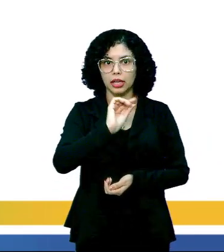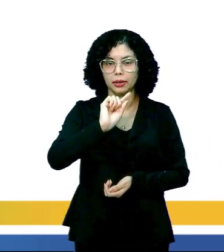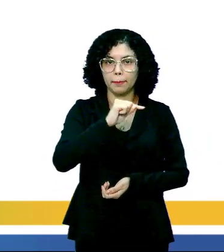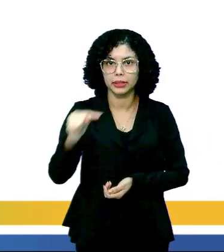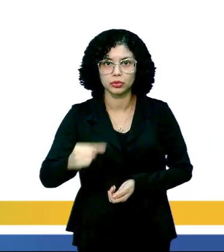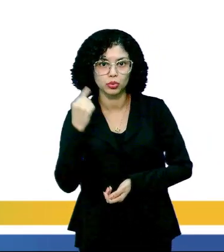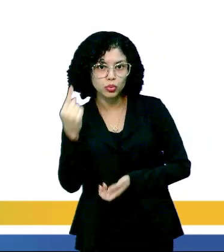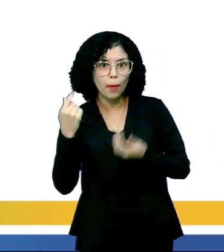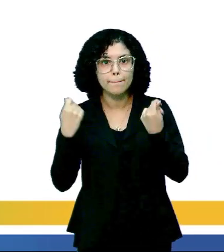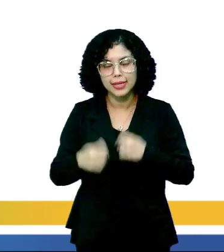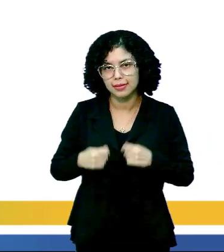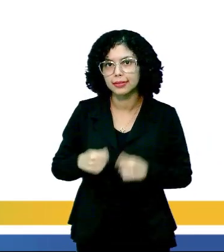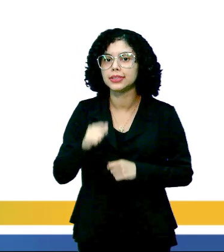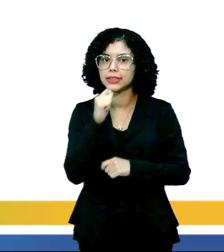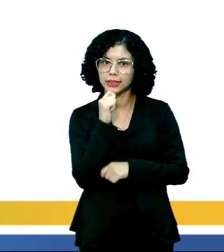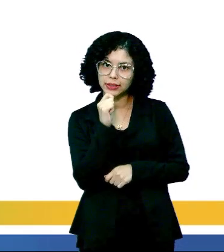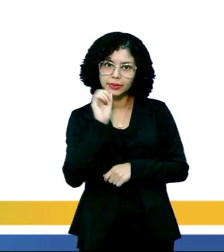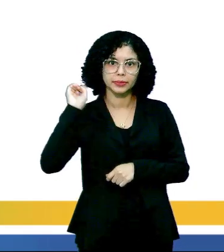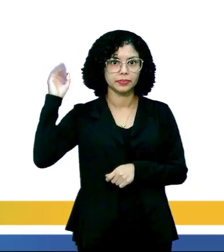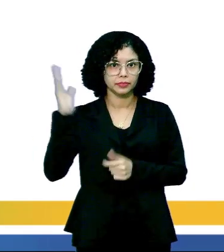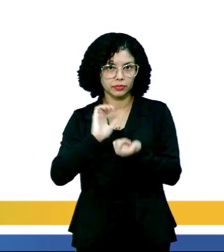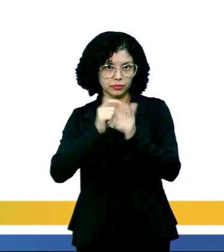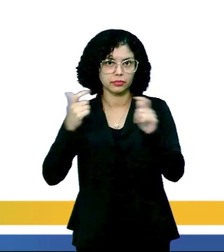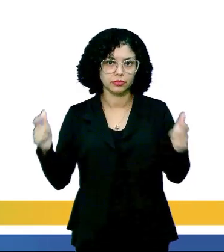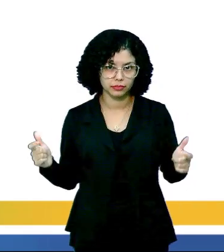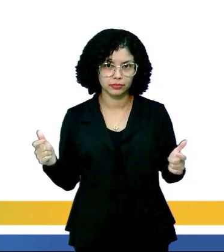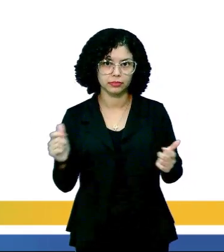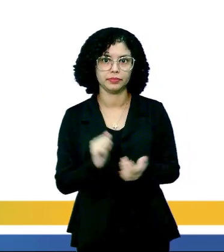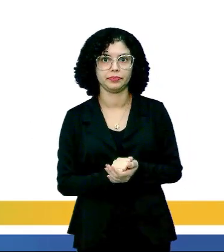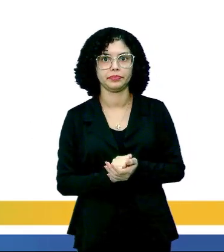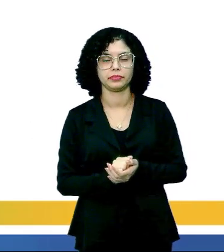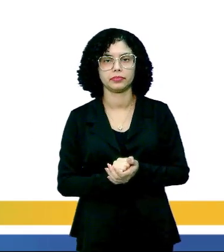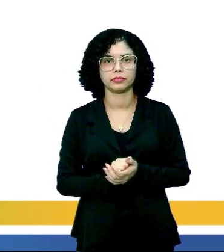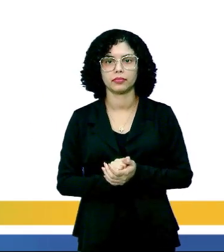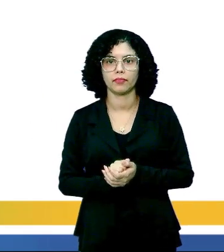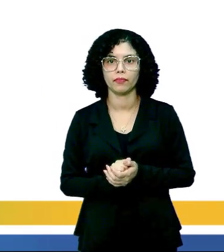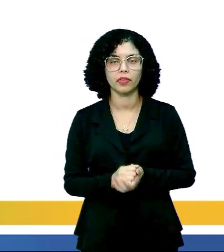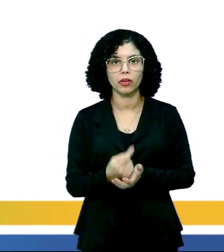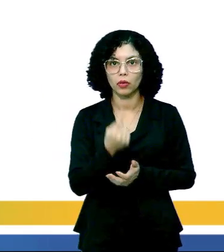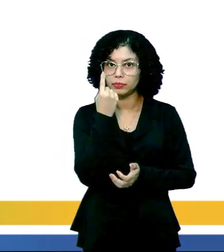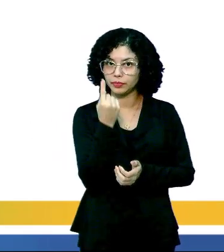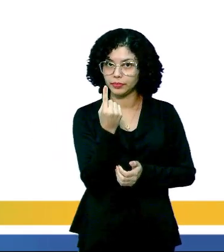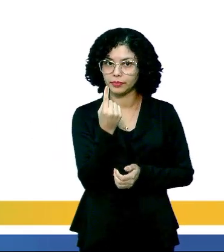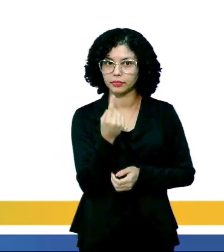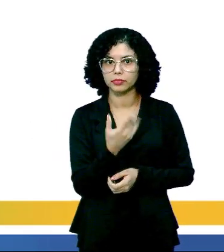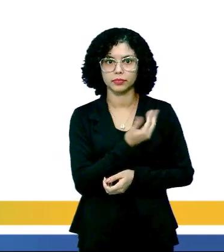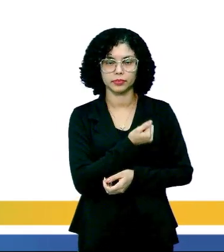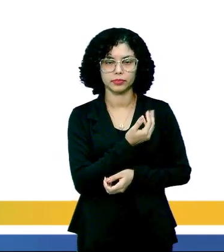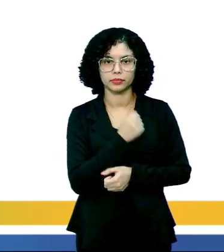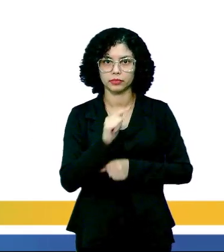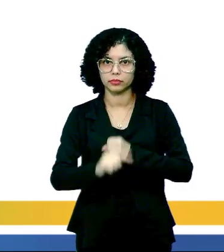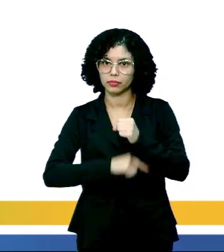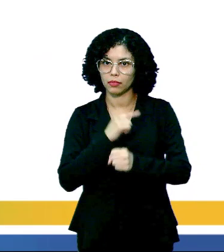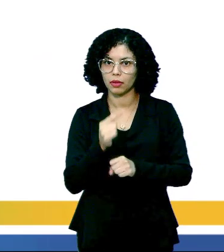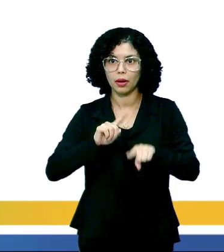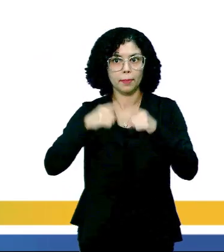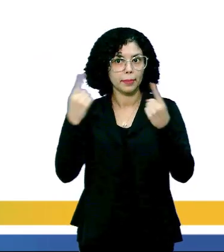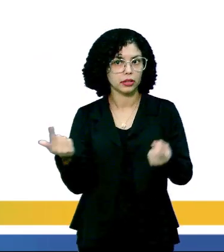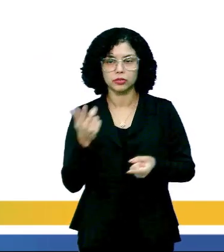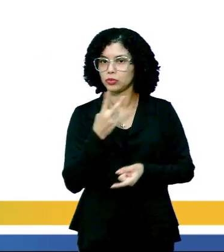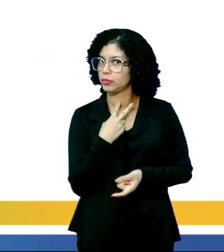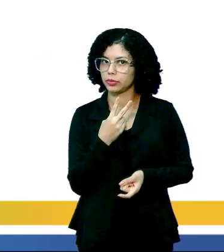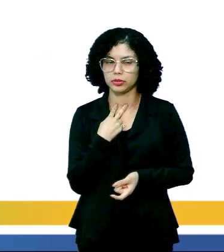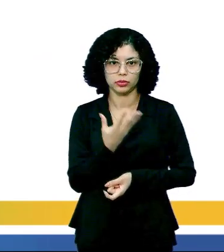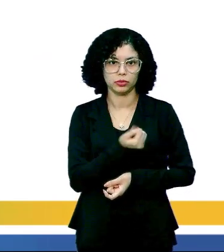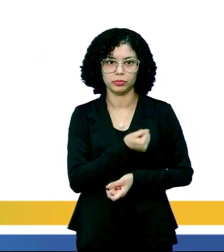menos 1, então precisa ocorrer um aumento. Então precisa aumentar uma vez o número atômico desse elemento, mas eu não posso mexer